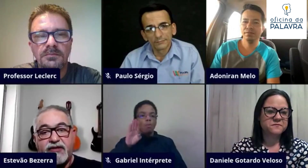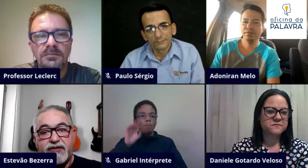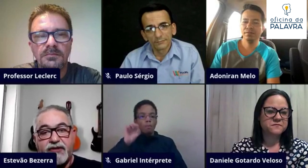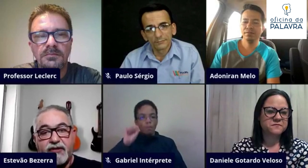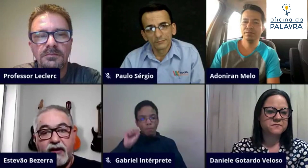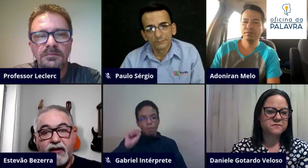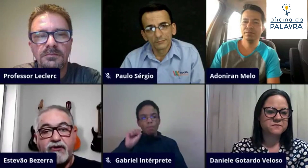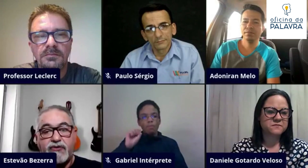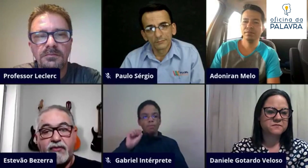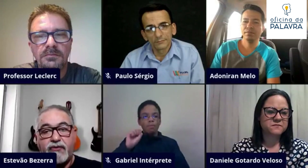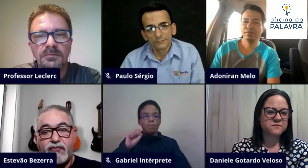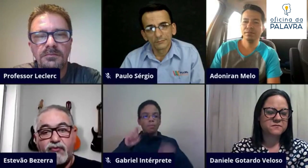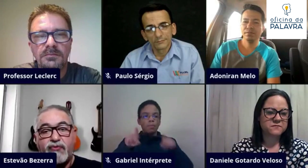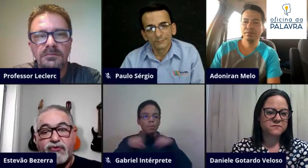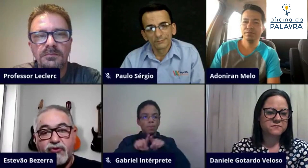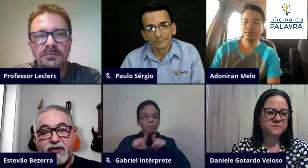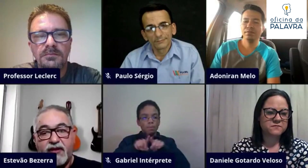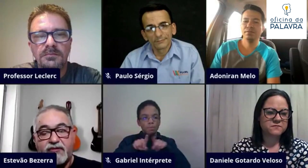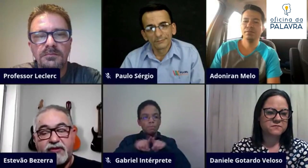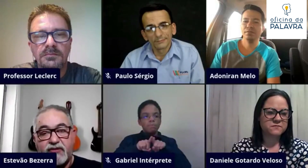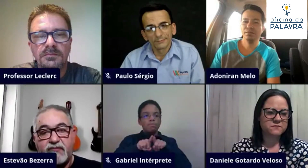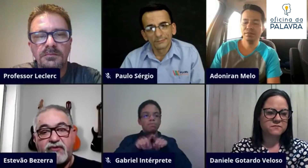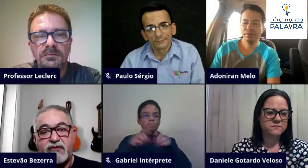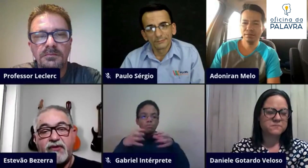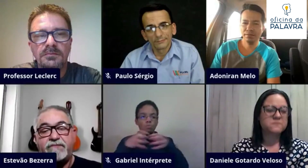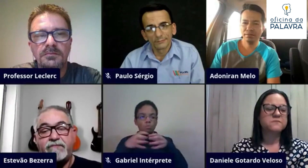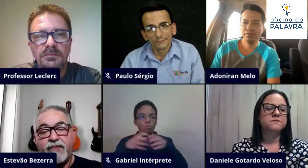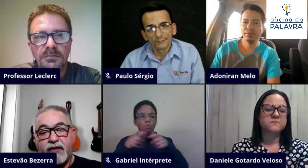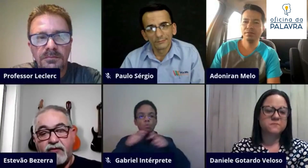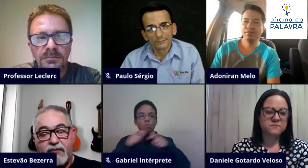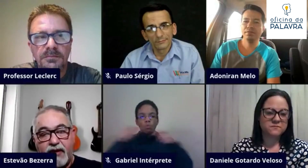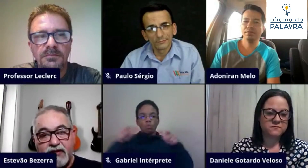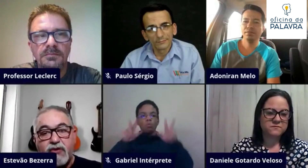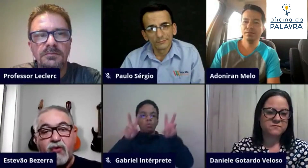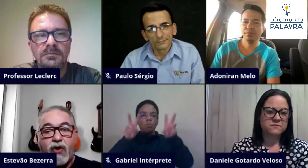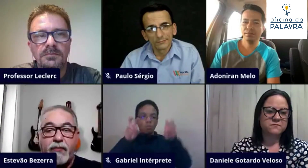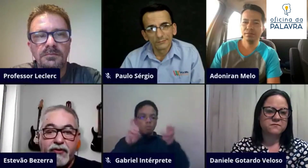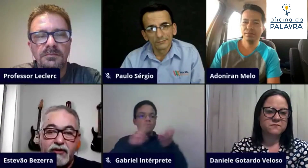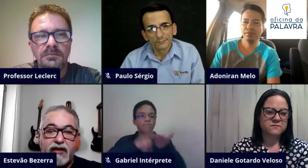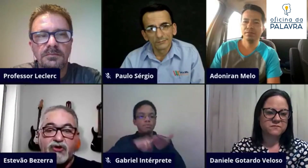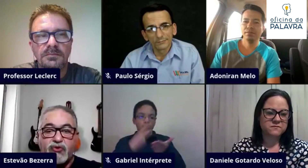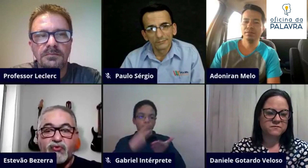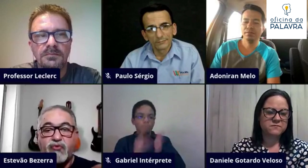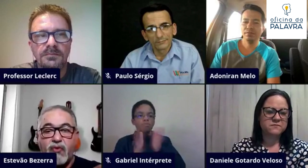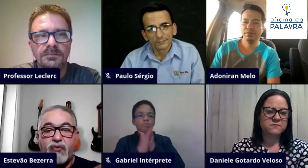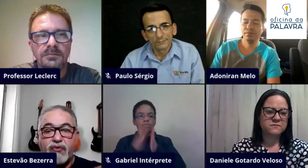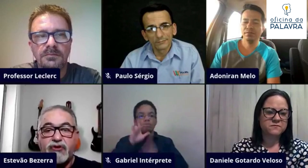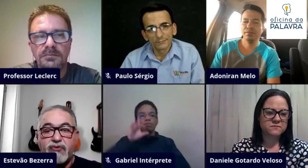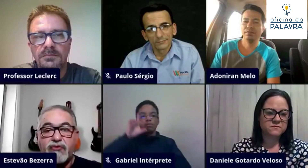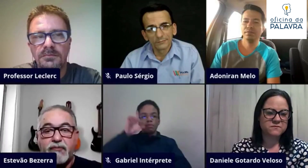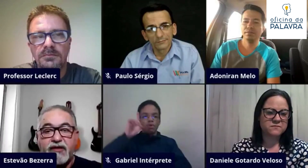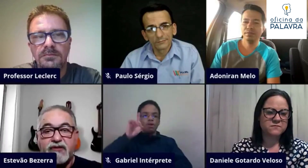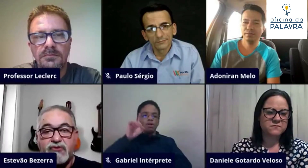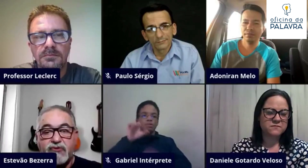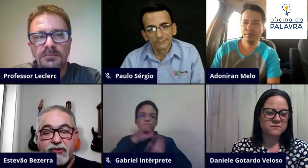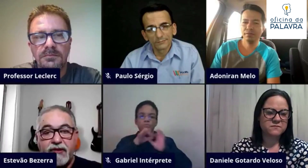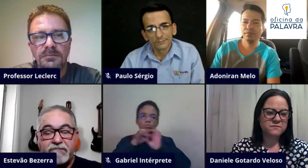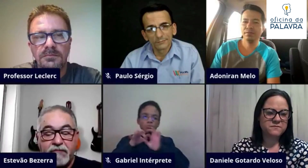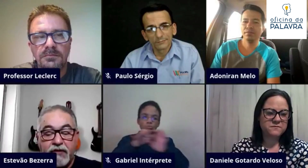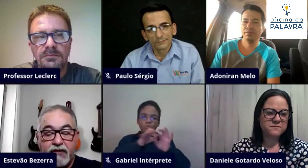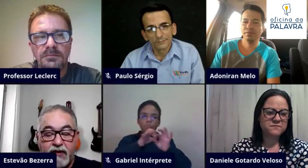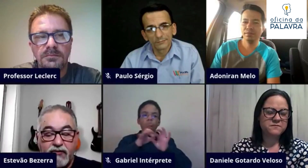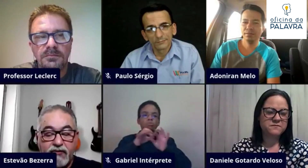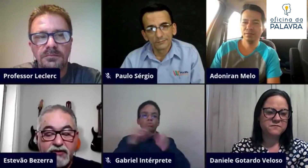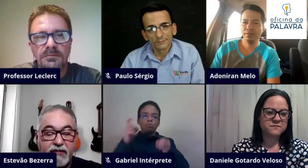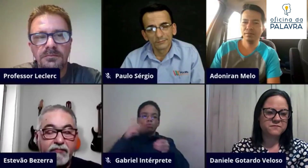uma das agências grandes no mundo sobre tradução da Bíblia. Então, é esse corpo que está junto com o Instituto de Expressão